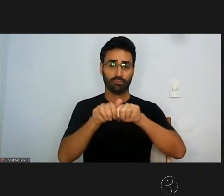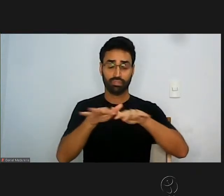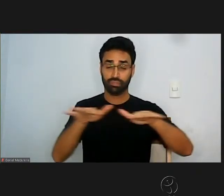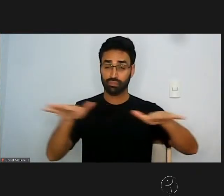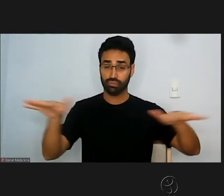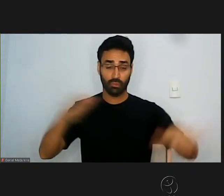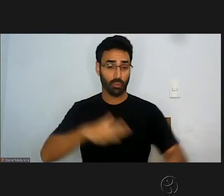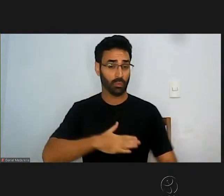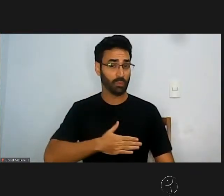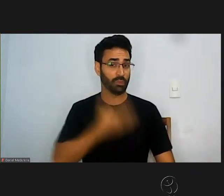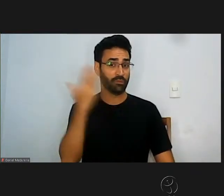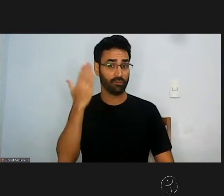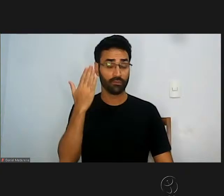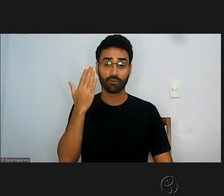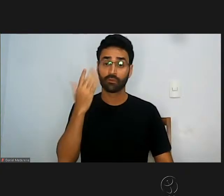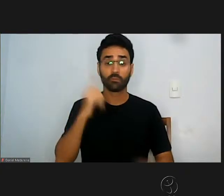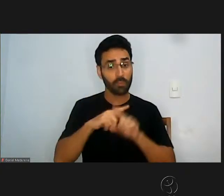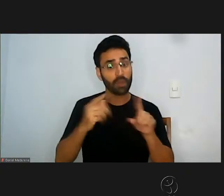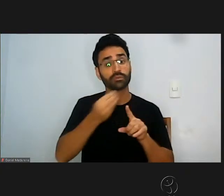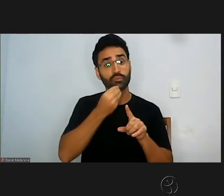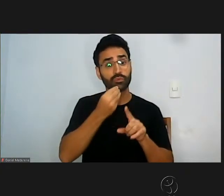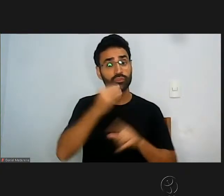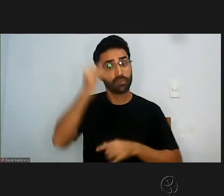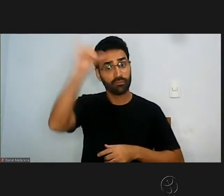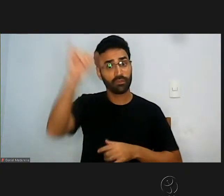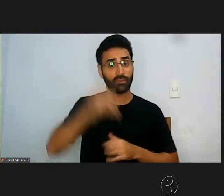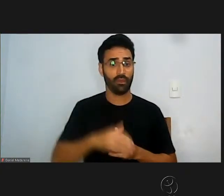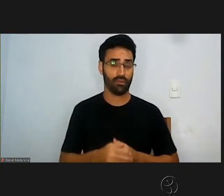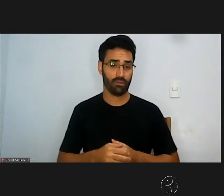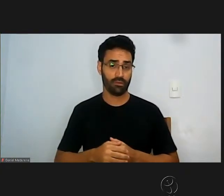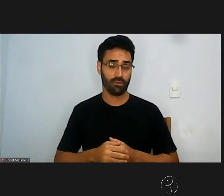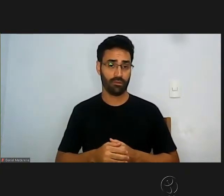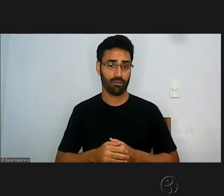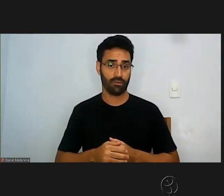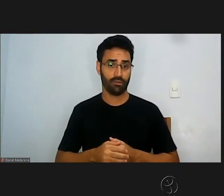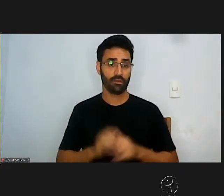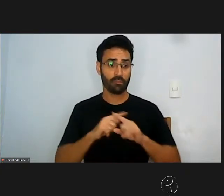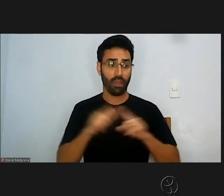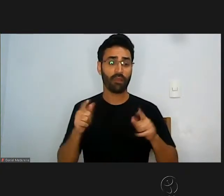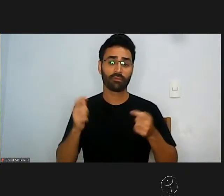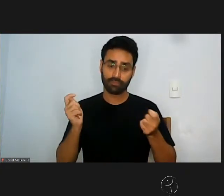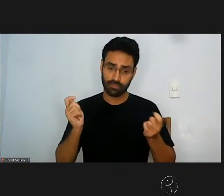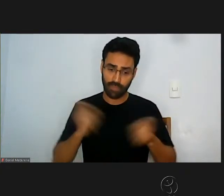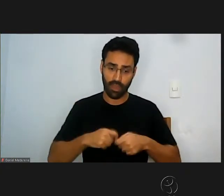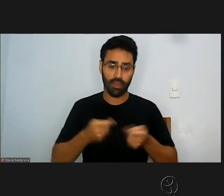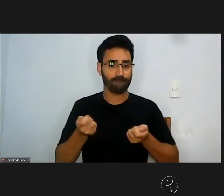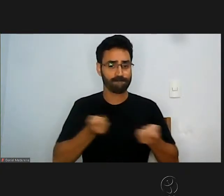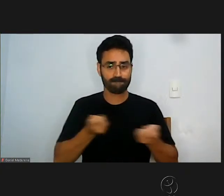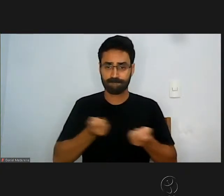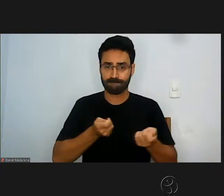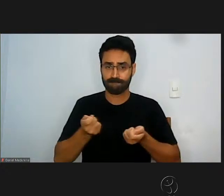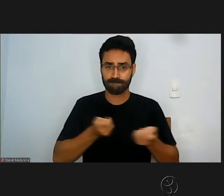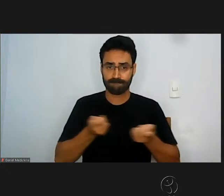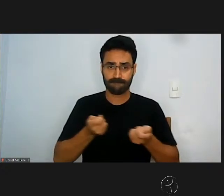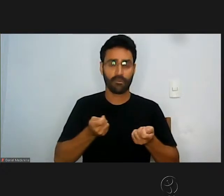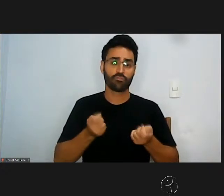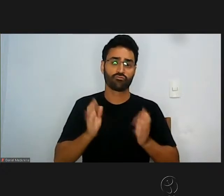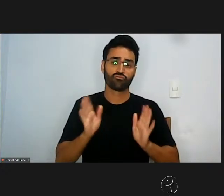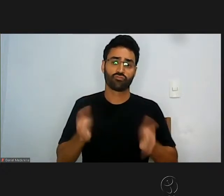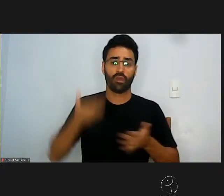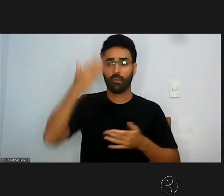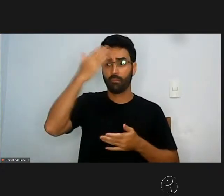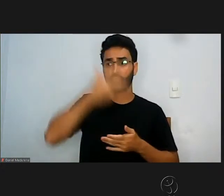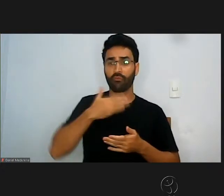era evitável, que pode ser contida, como foi demonstrado em